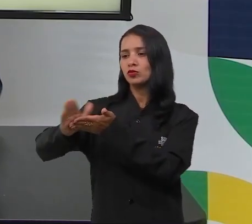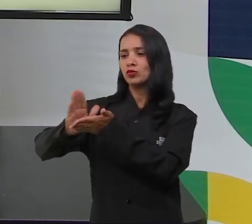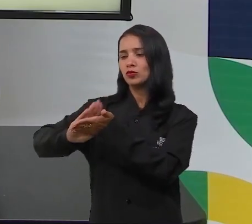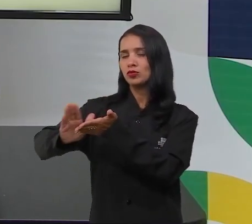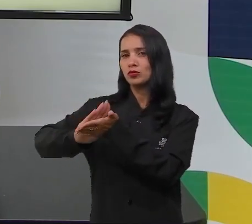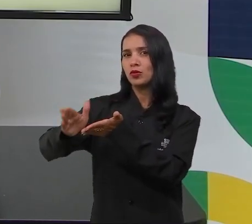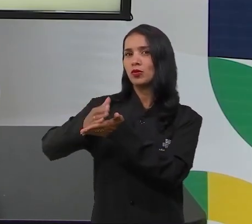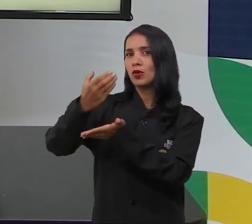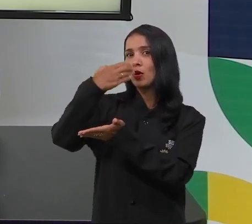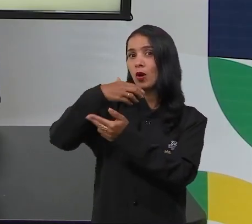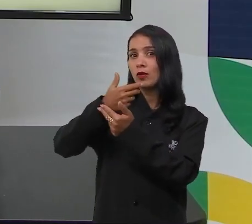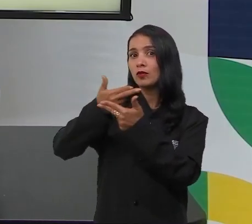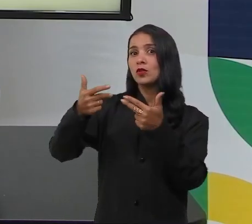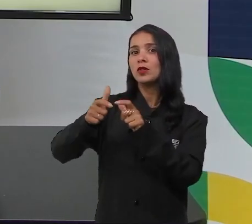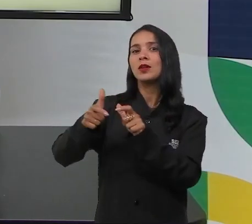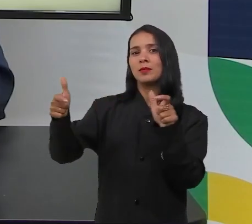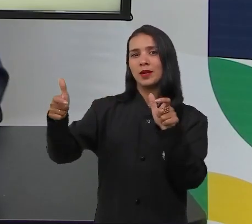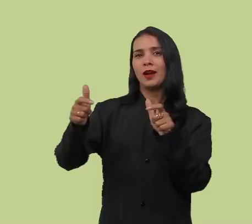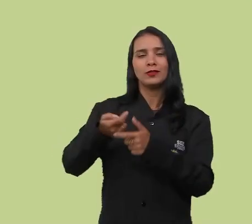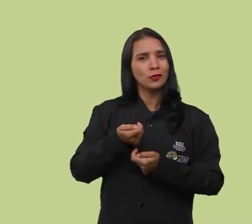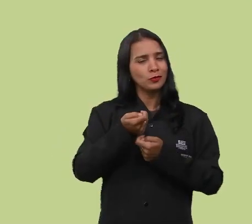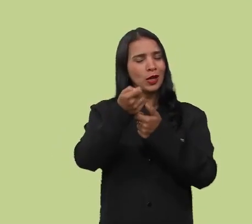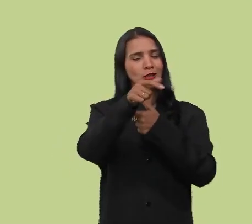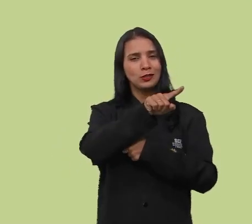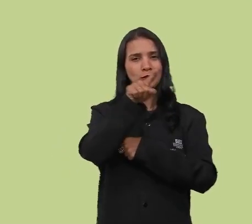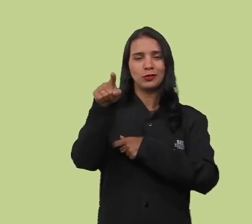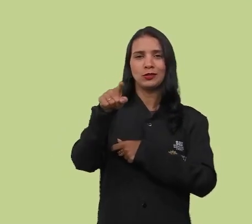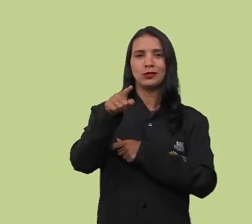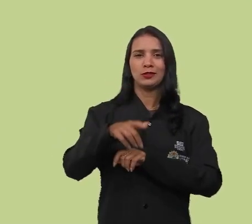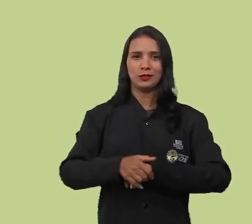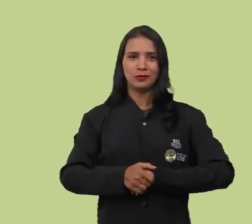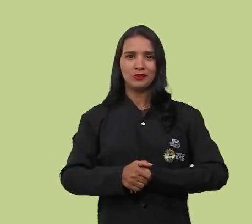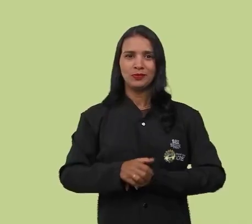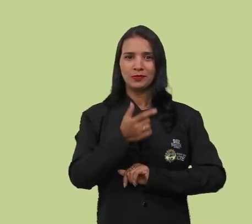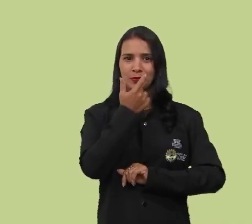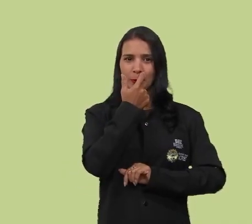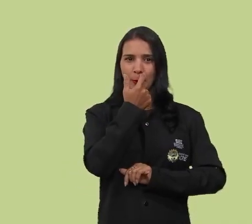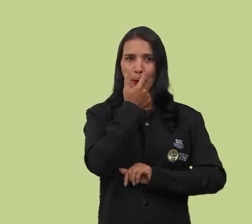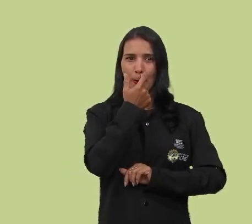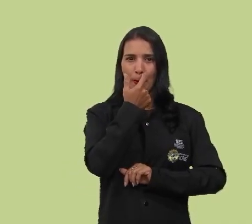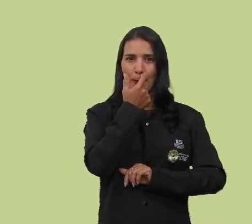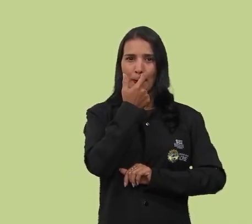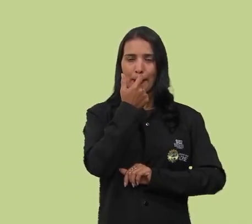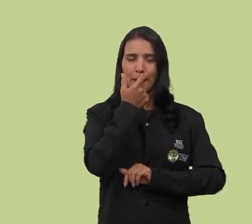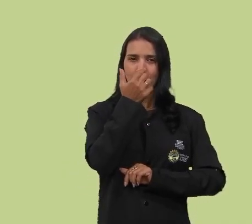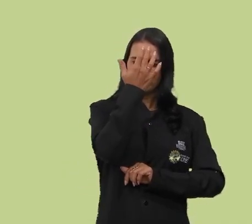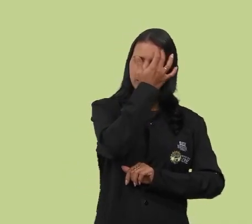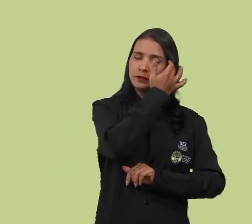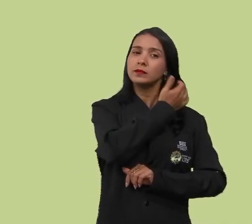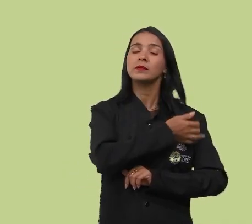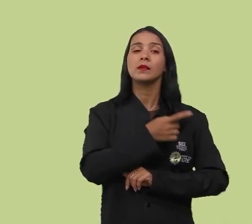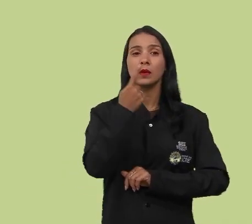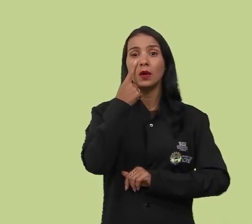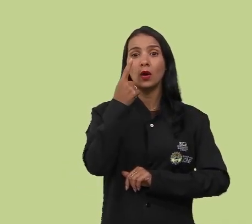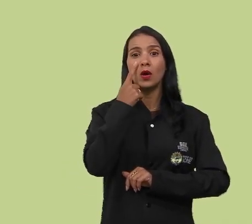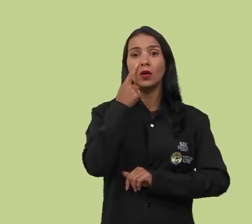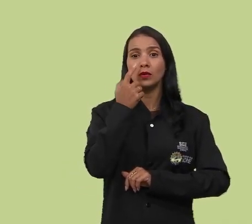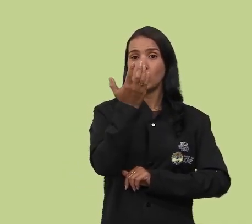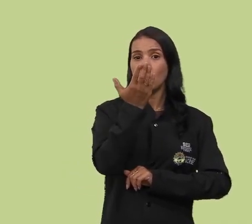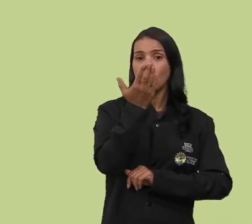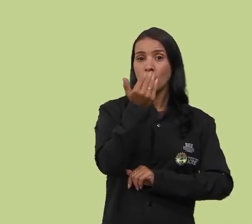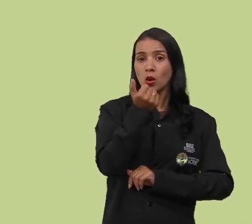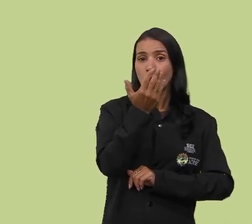Então, fica essa dica, tá, gente? Então, ó, vamos aqui, ó, a diferença entre comida